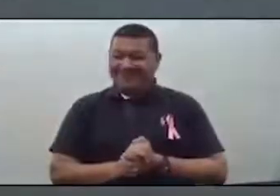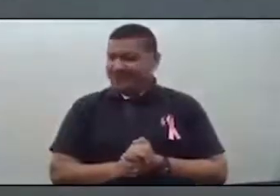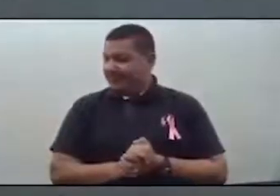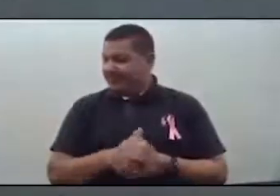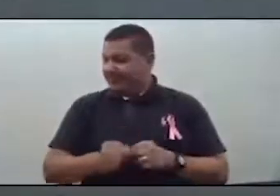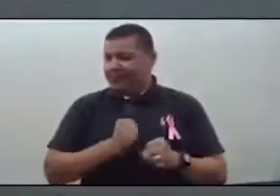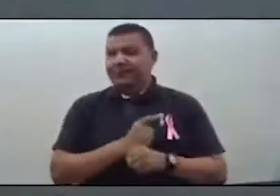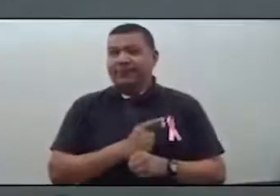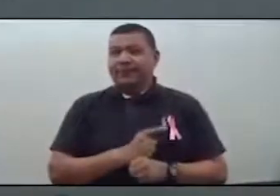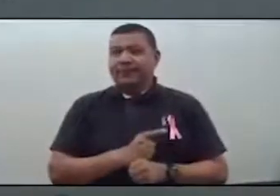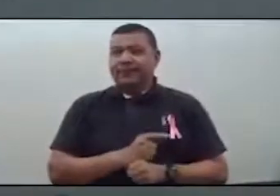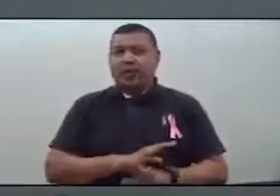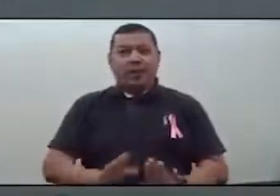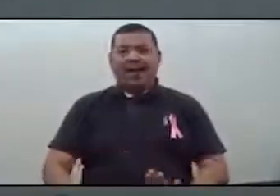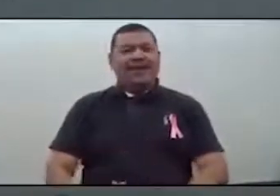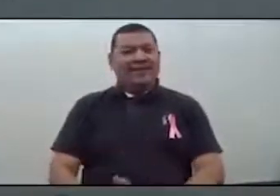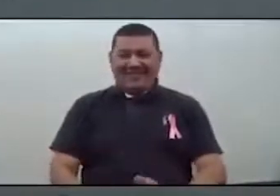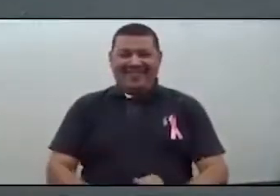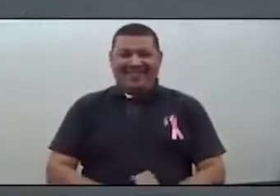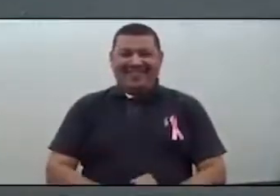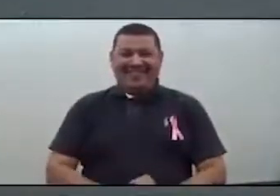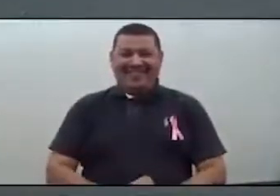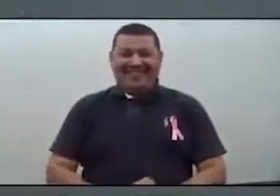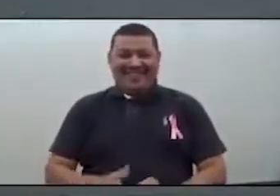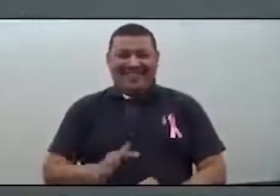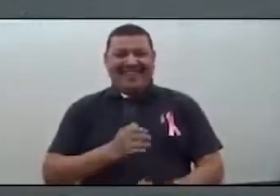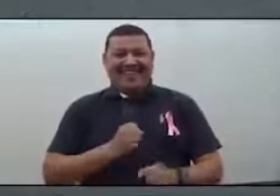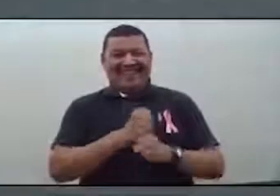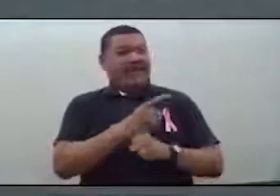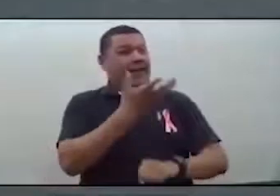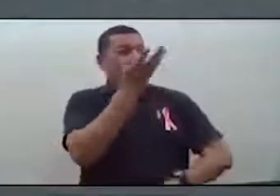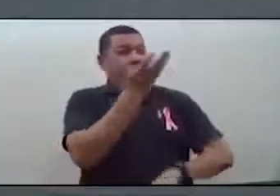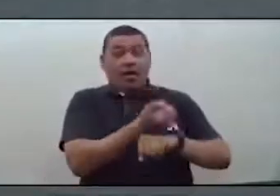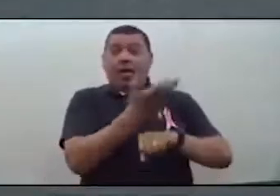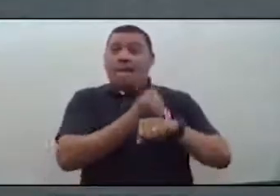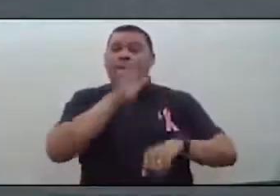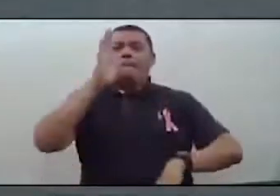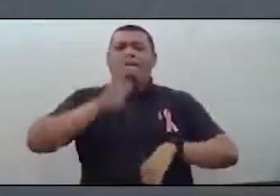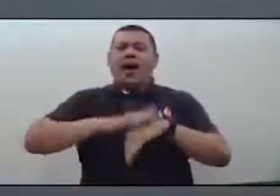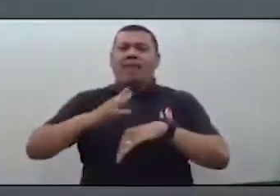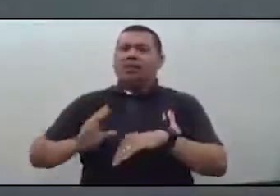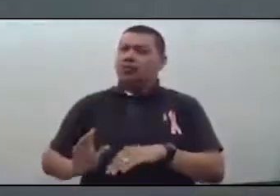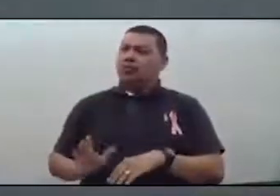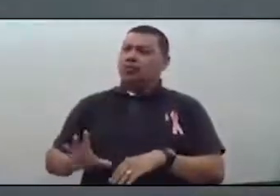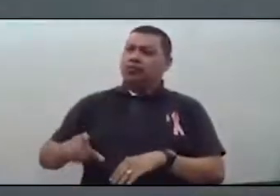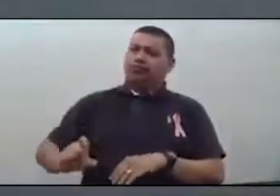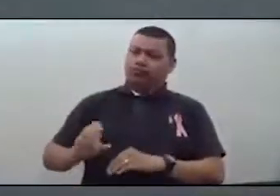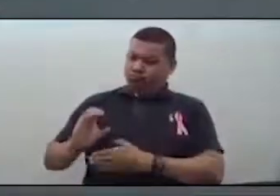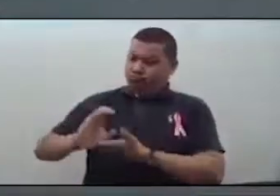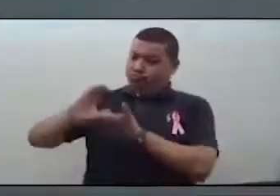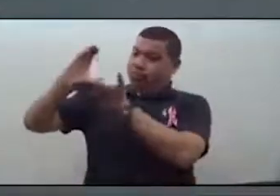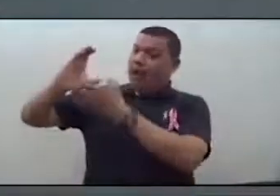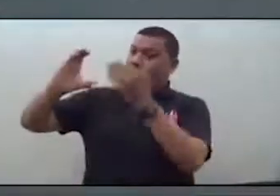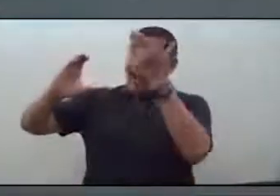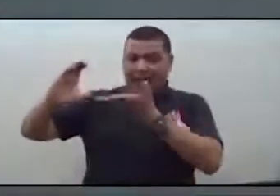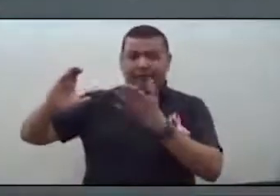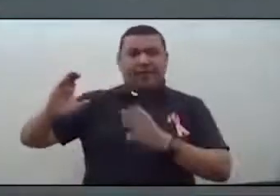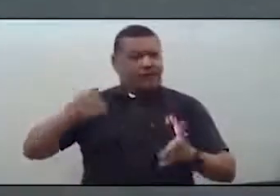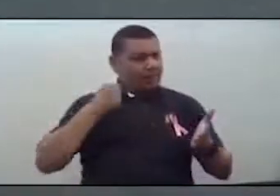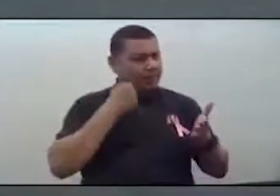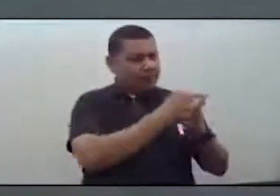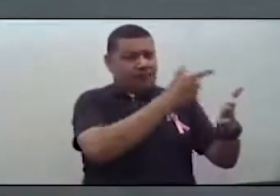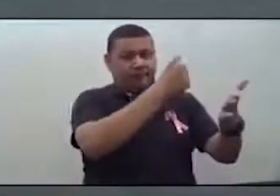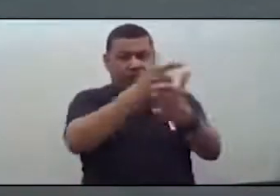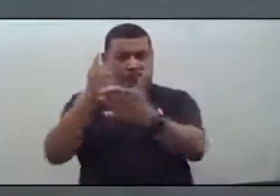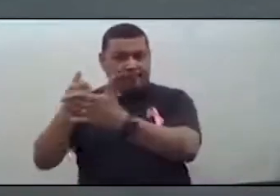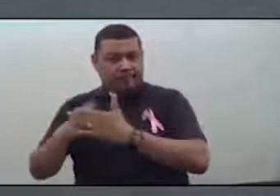vem nós vamos arrecadar ainda mais, e eu penso que arrecada mais de R$20 milhões, que também serão bem aplicados aqui, porque penso que o